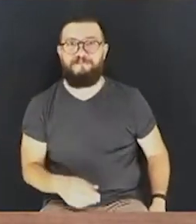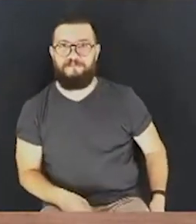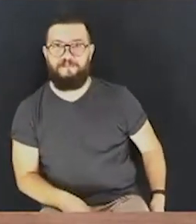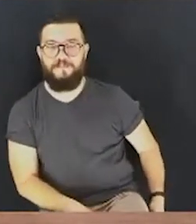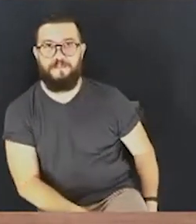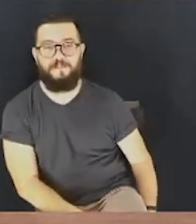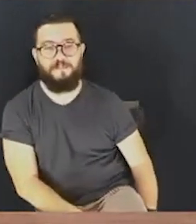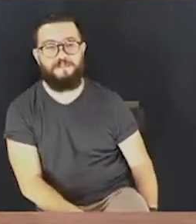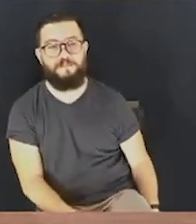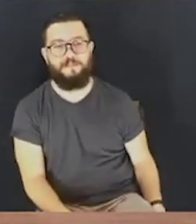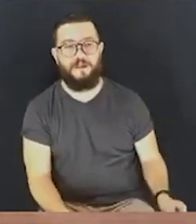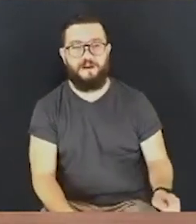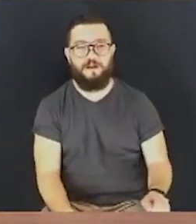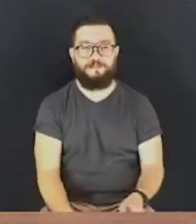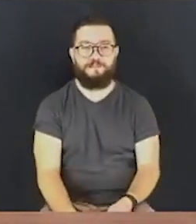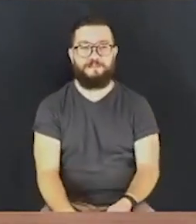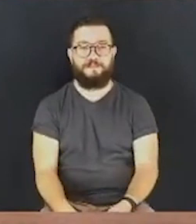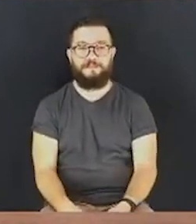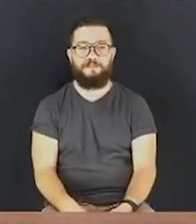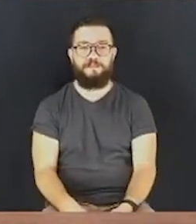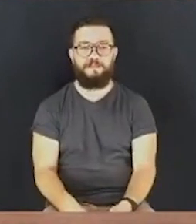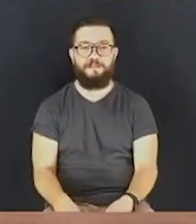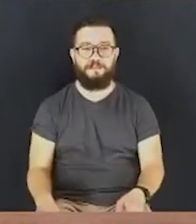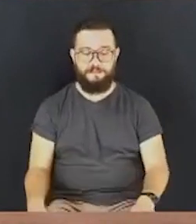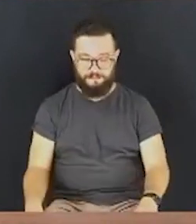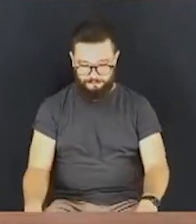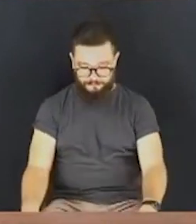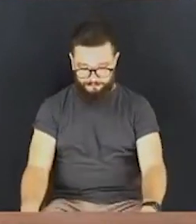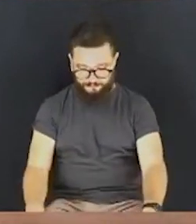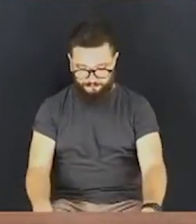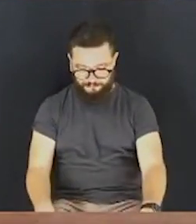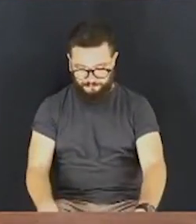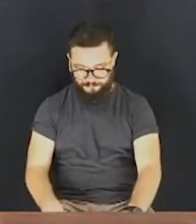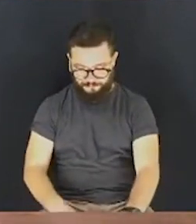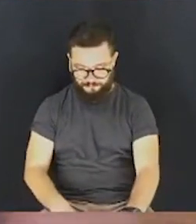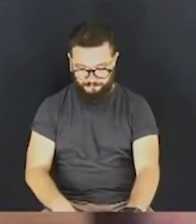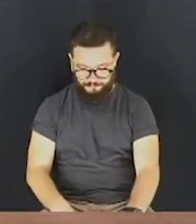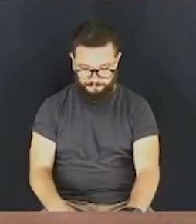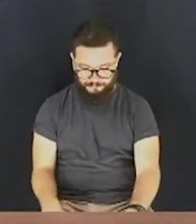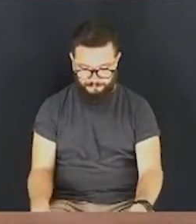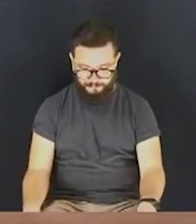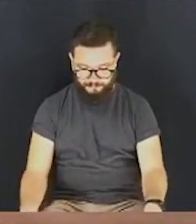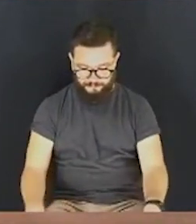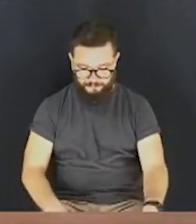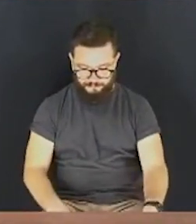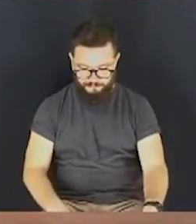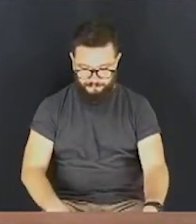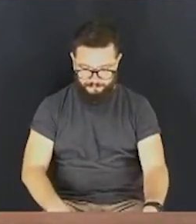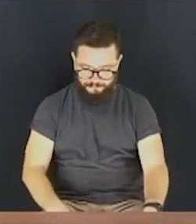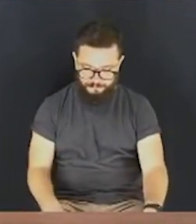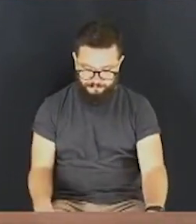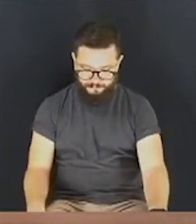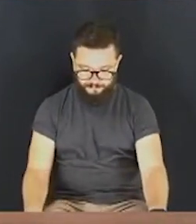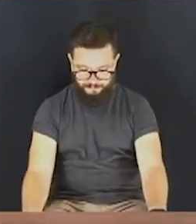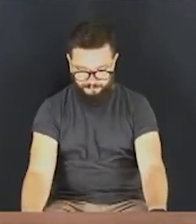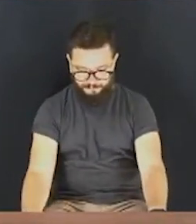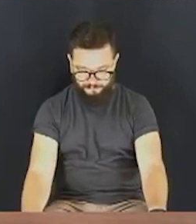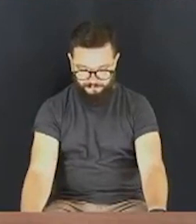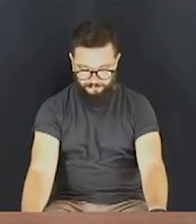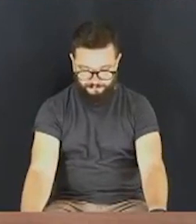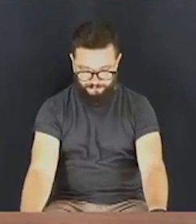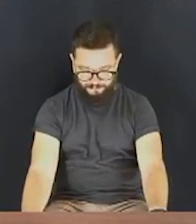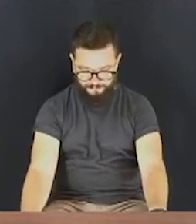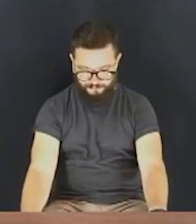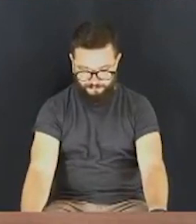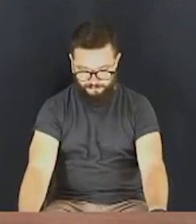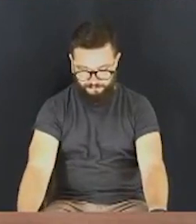tranquilidade para esses pais, para essas mães. Nós sabemos que, além de ser uma questão que